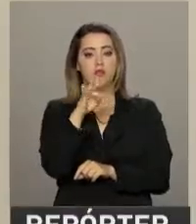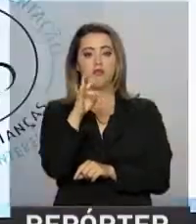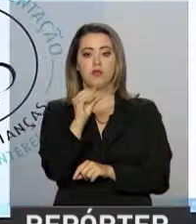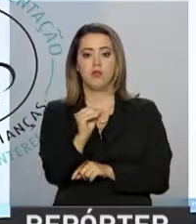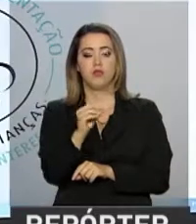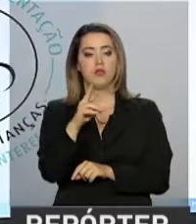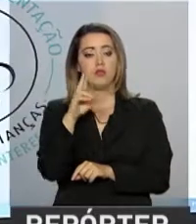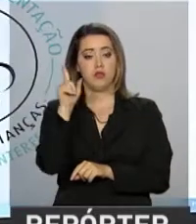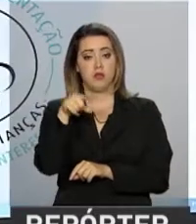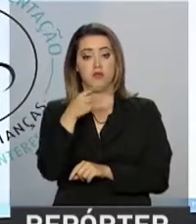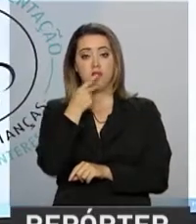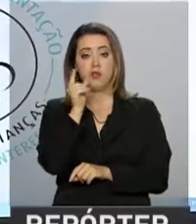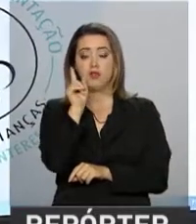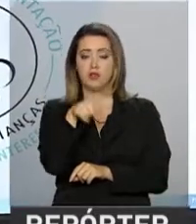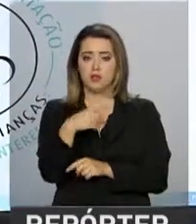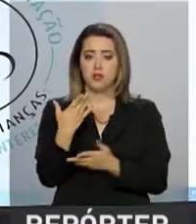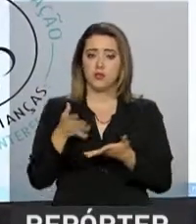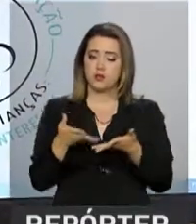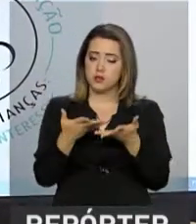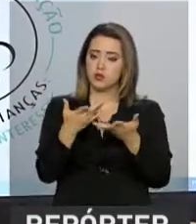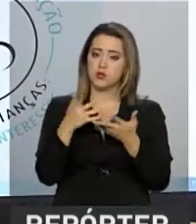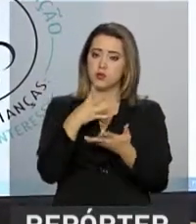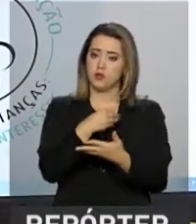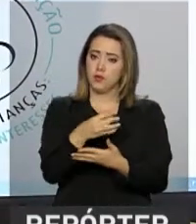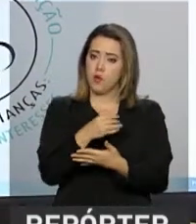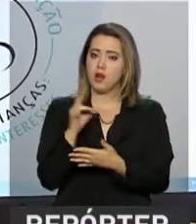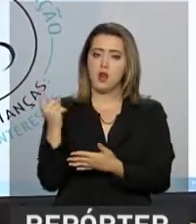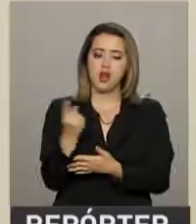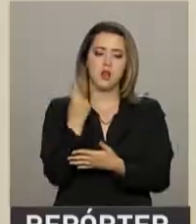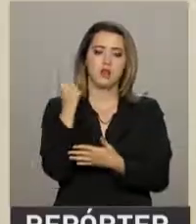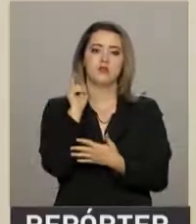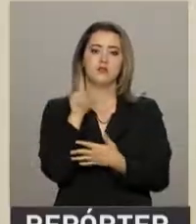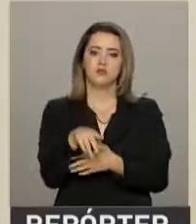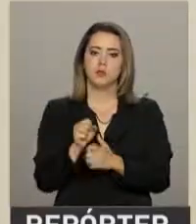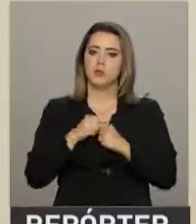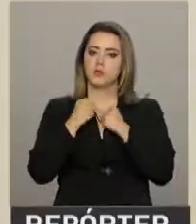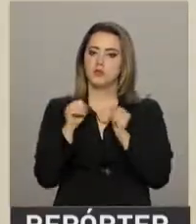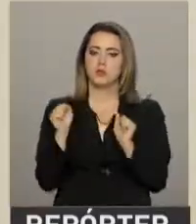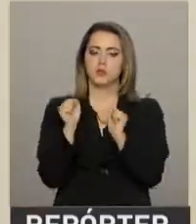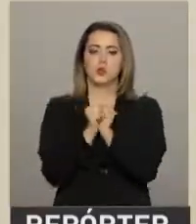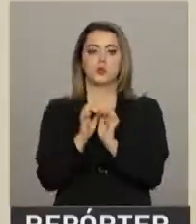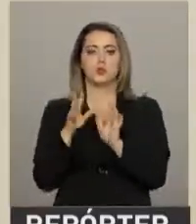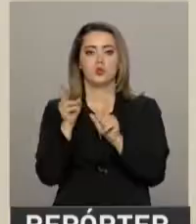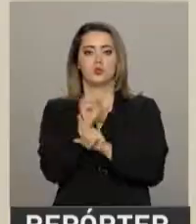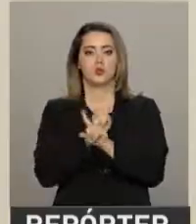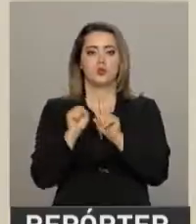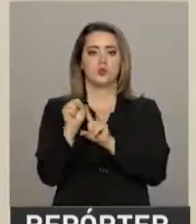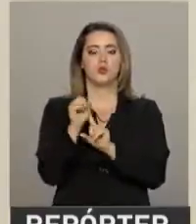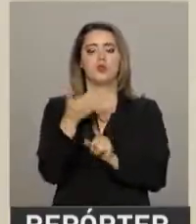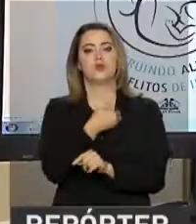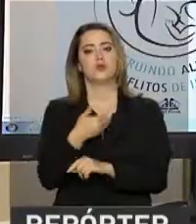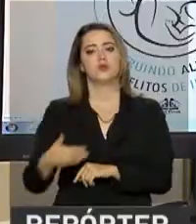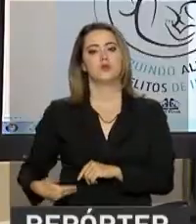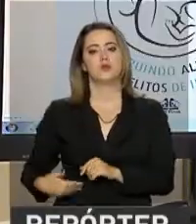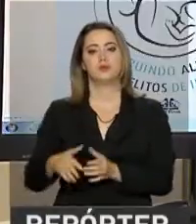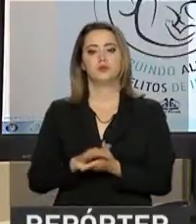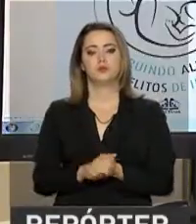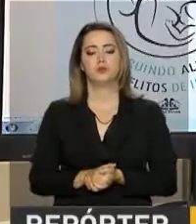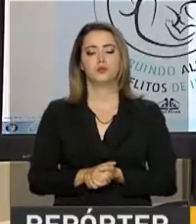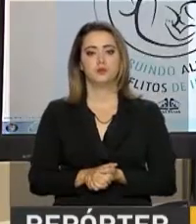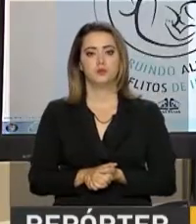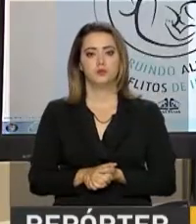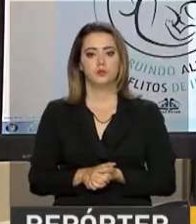HUB, o incentivo ao aleitamento materno exclusivo deve ser um esforço conjunto da sociedade e do governo. As